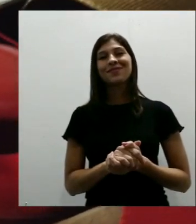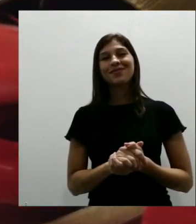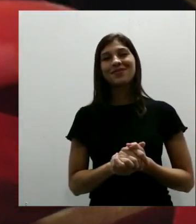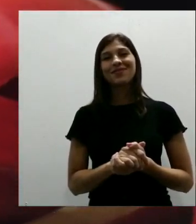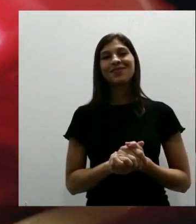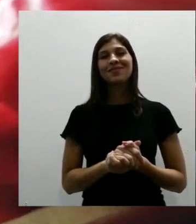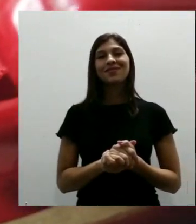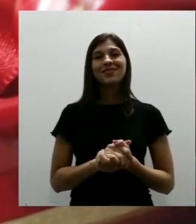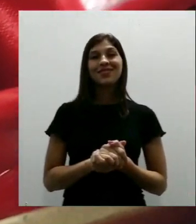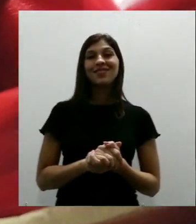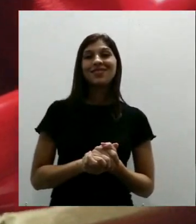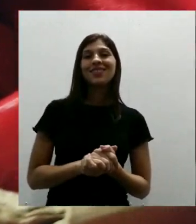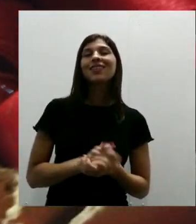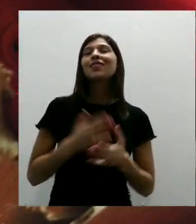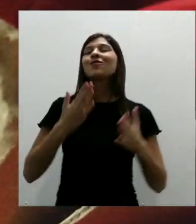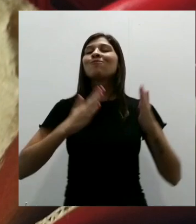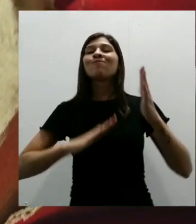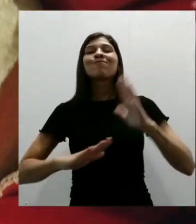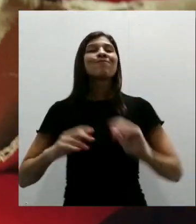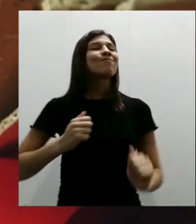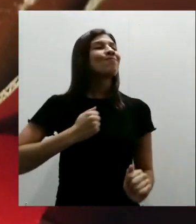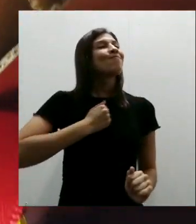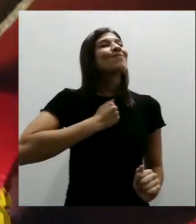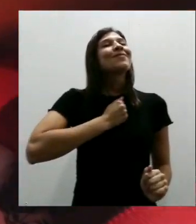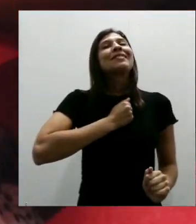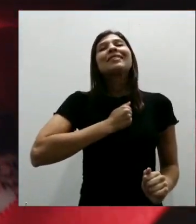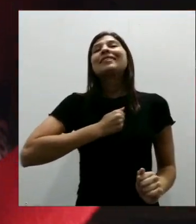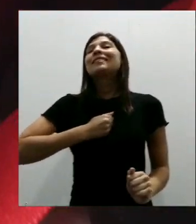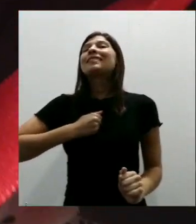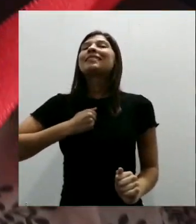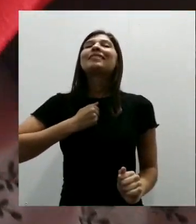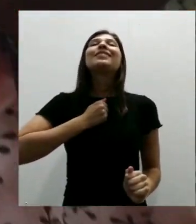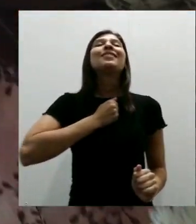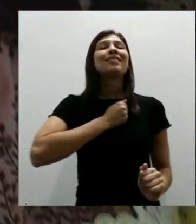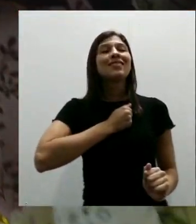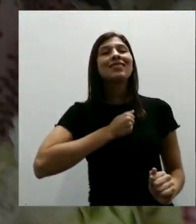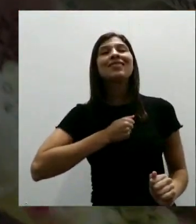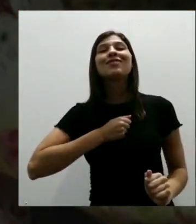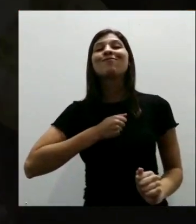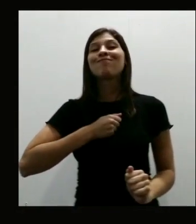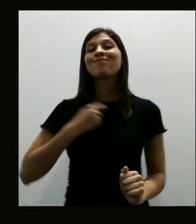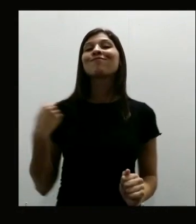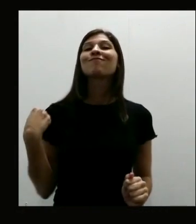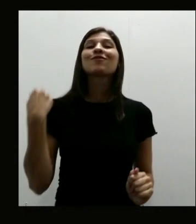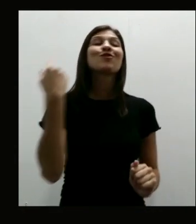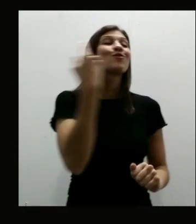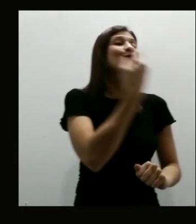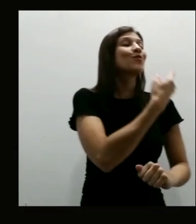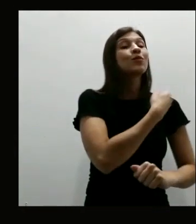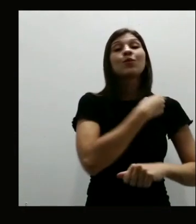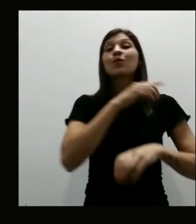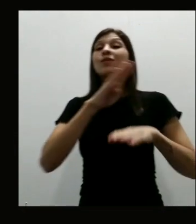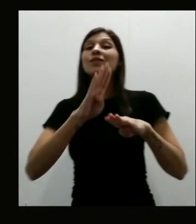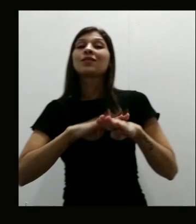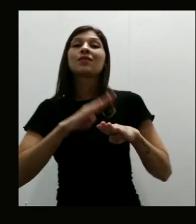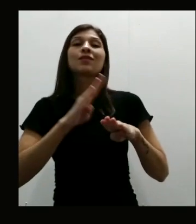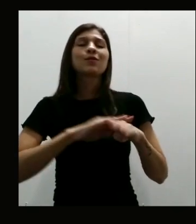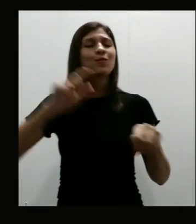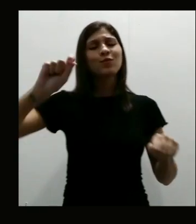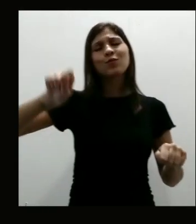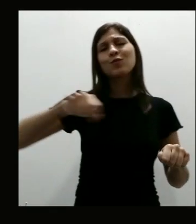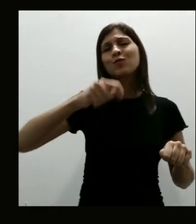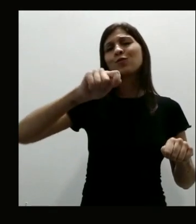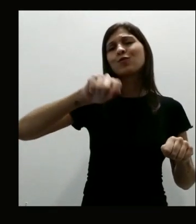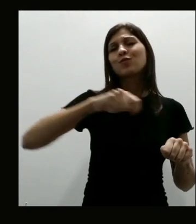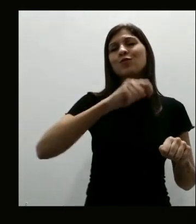Para aliviar a dor da saudade, que é grande, a gente costura esperanças em